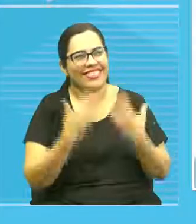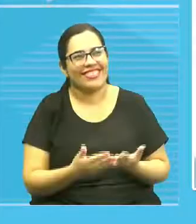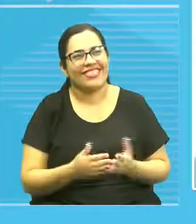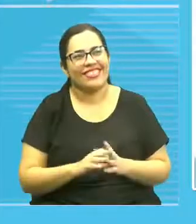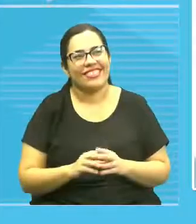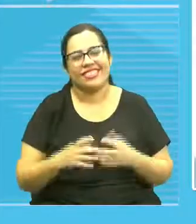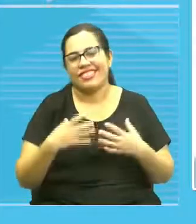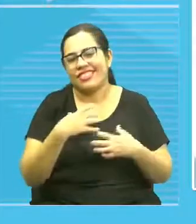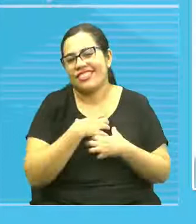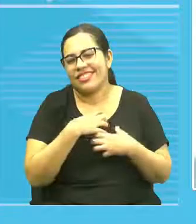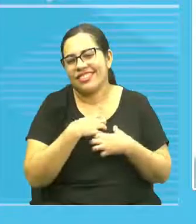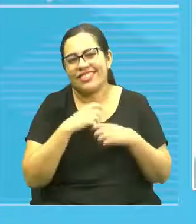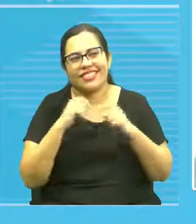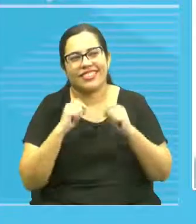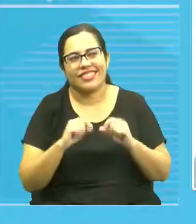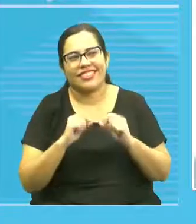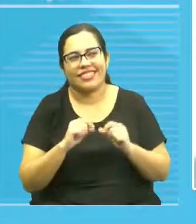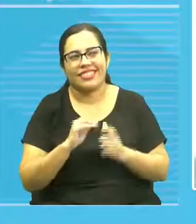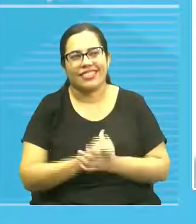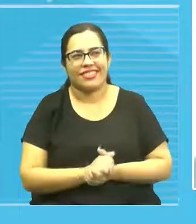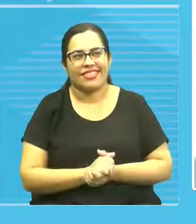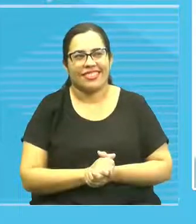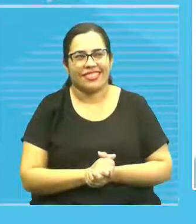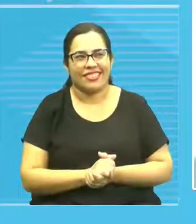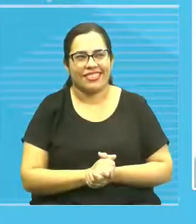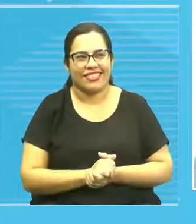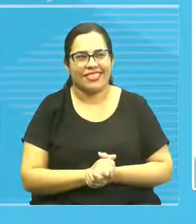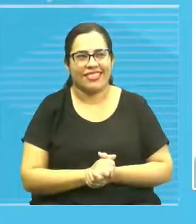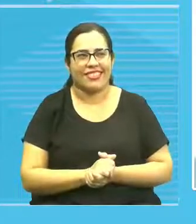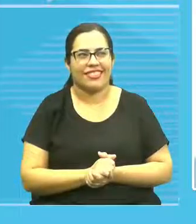quem é que ia sentir a quentura? Ou tu ia sentir o quê, Rosinha?